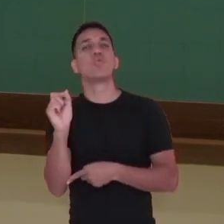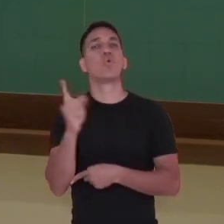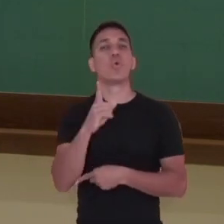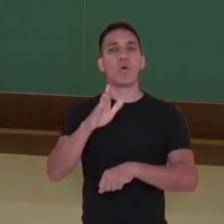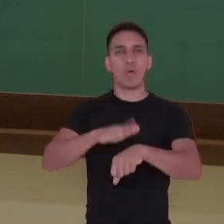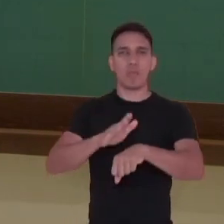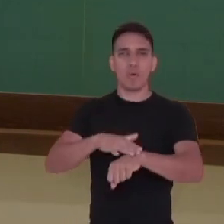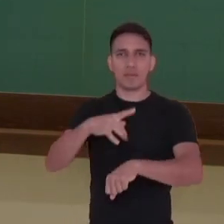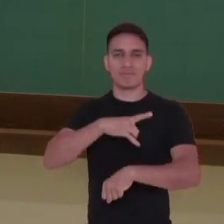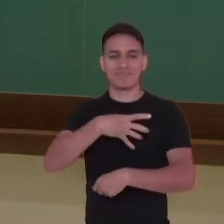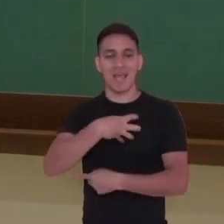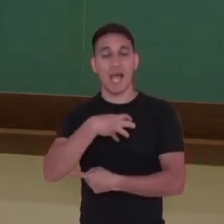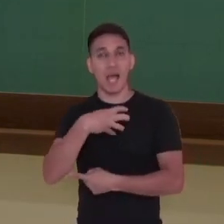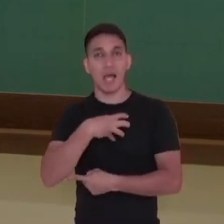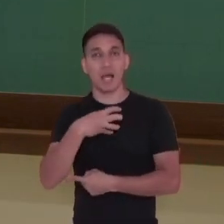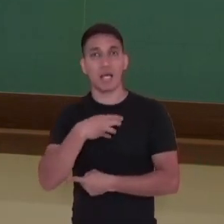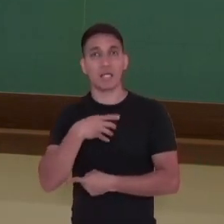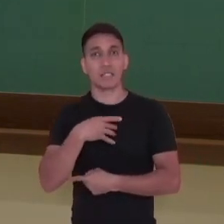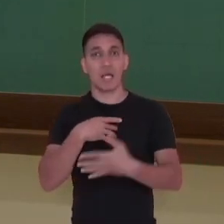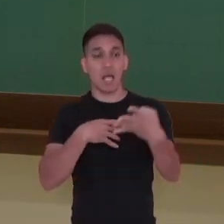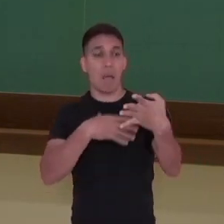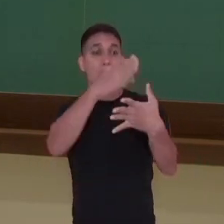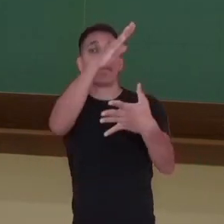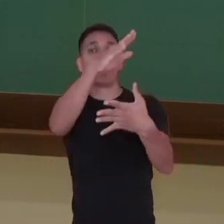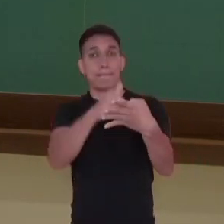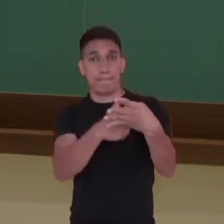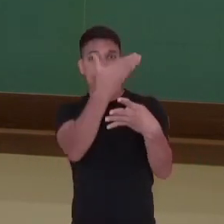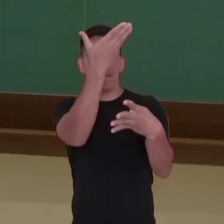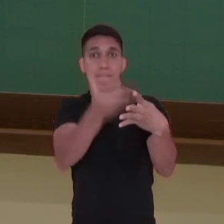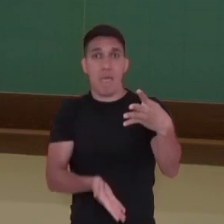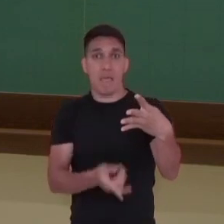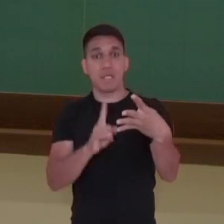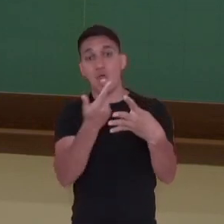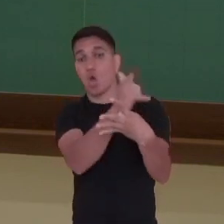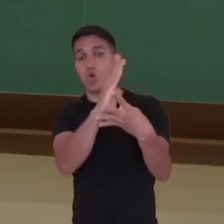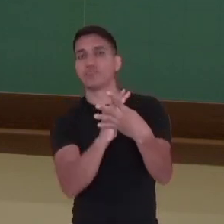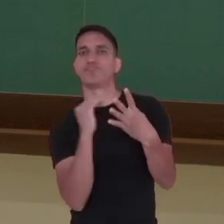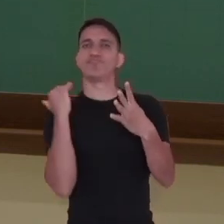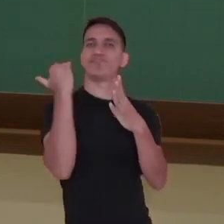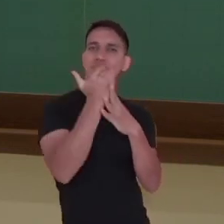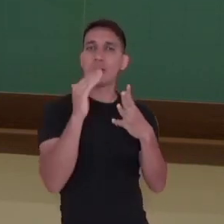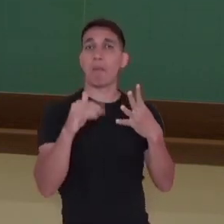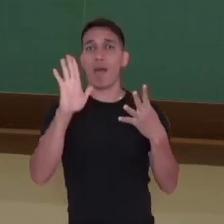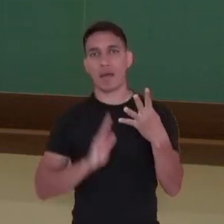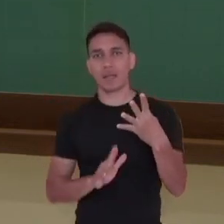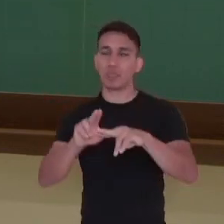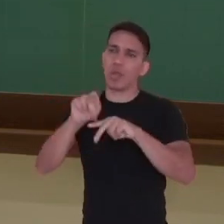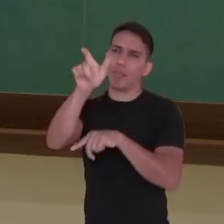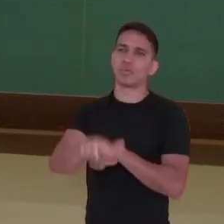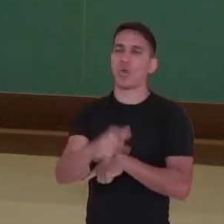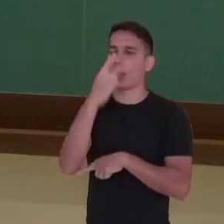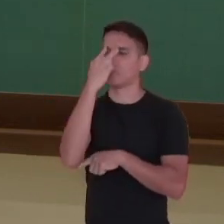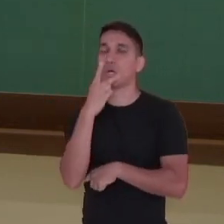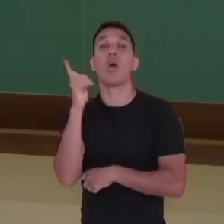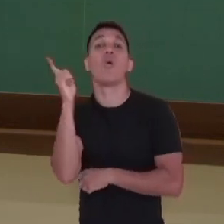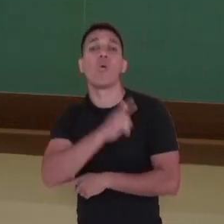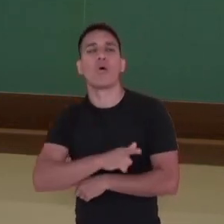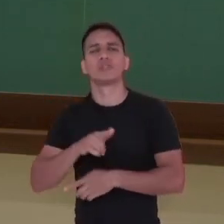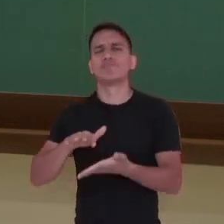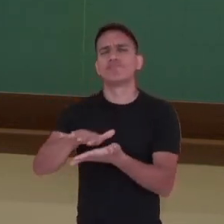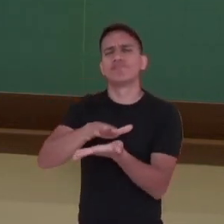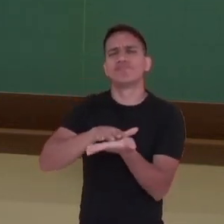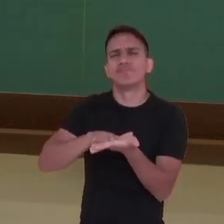um sentido é perdido, os outros ficam aguçados. Então essa pessoa cega pode ter o braille para